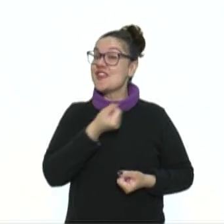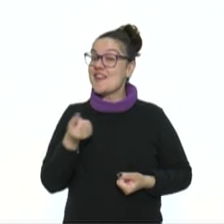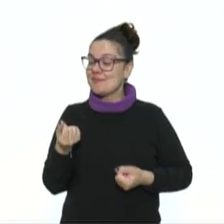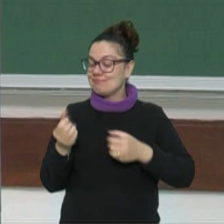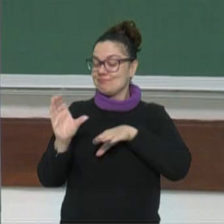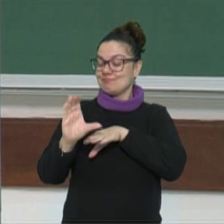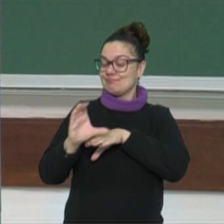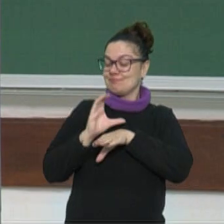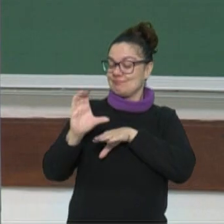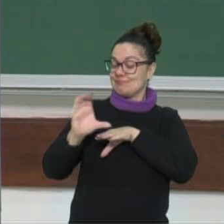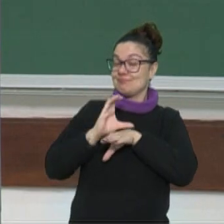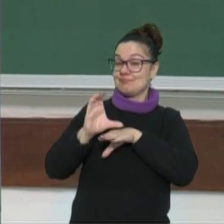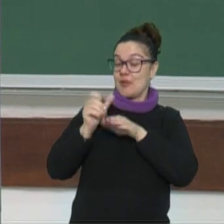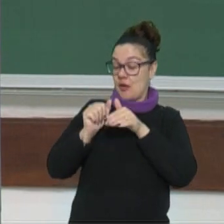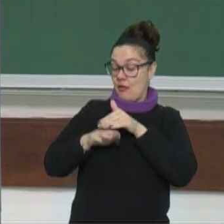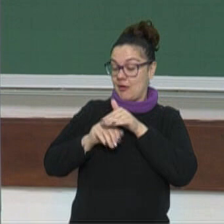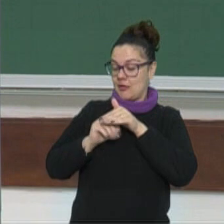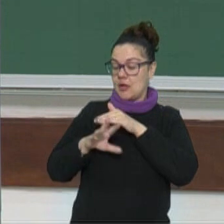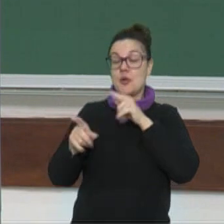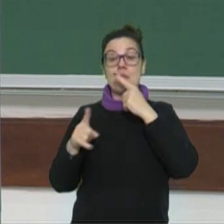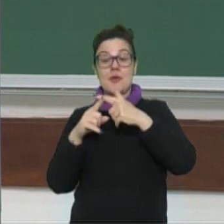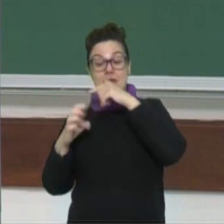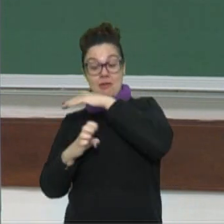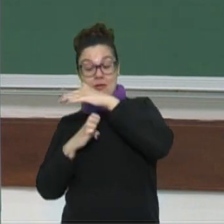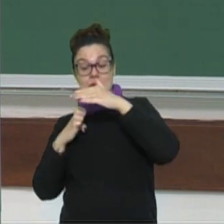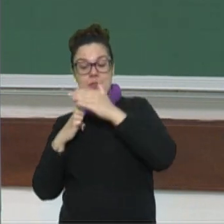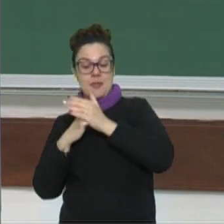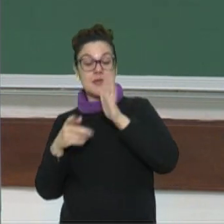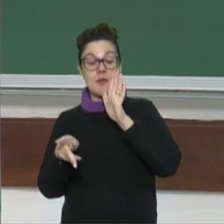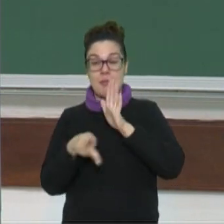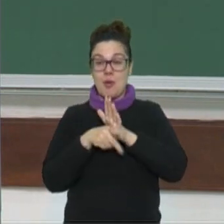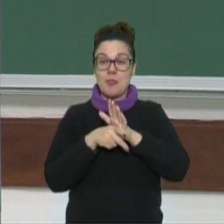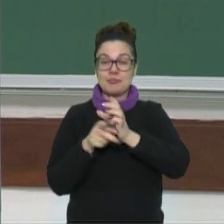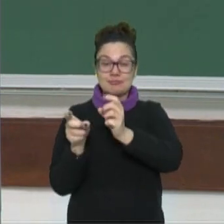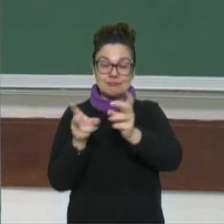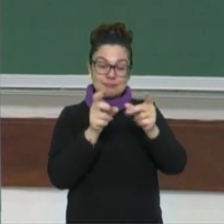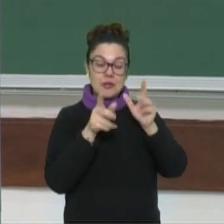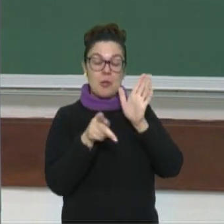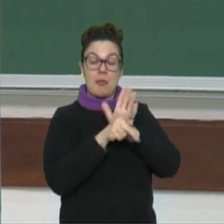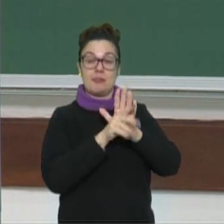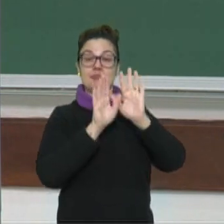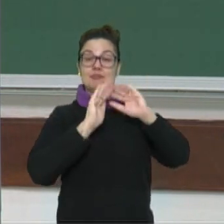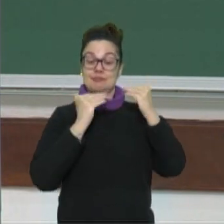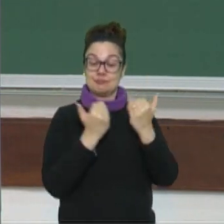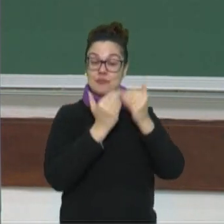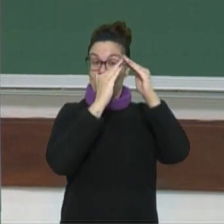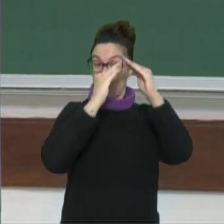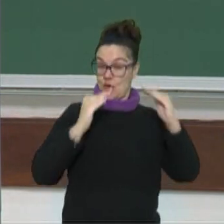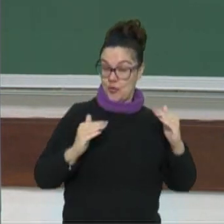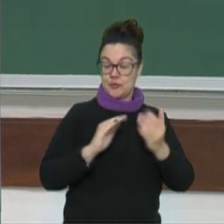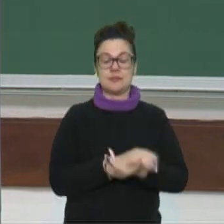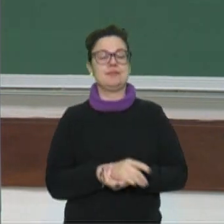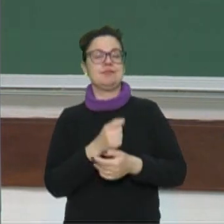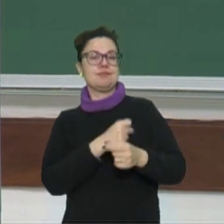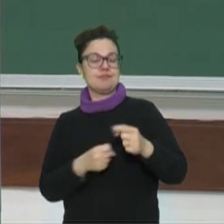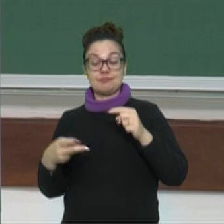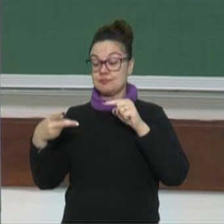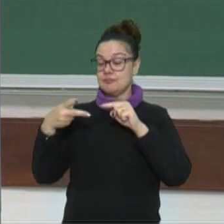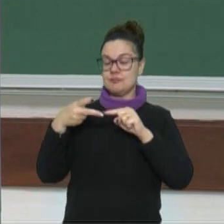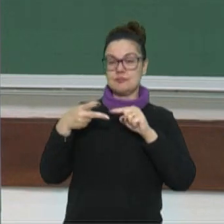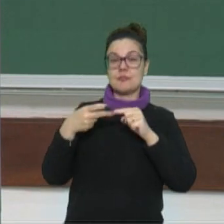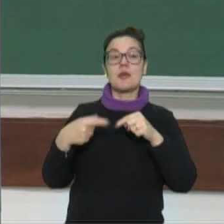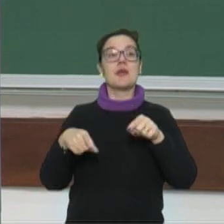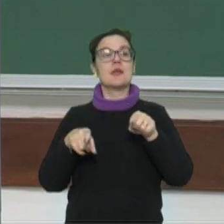dinheiro acumulado através de empresas de comércio colonial. Então eles tinham esse dinheiro guardado. Outra coisa, por causa do ato